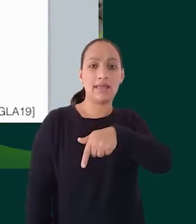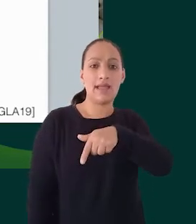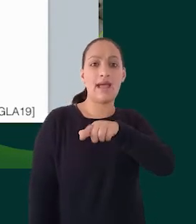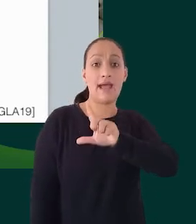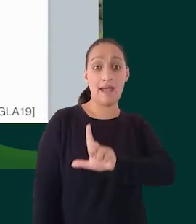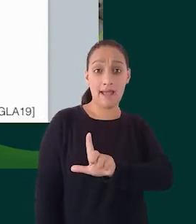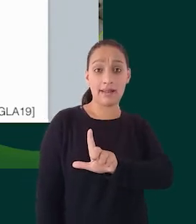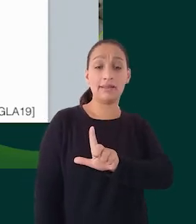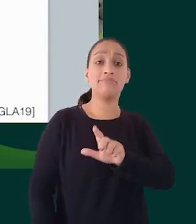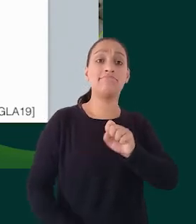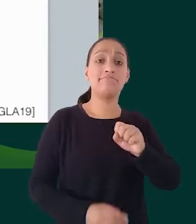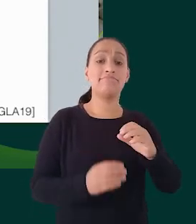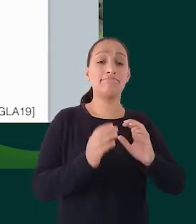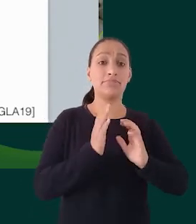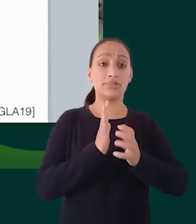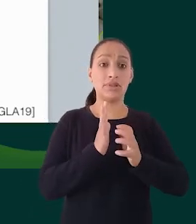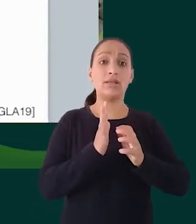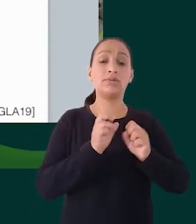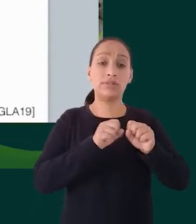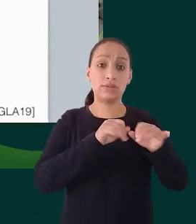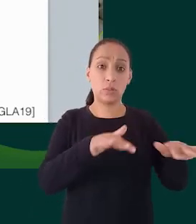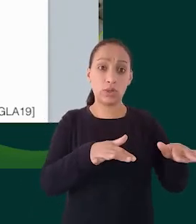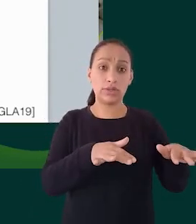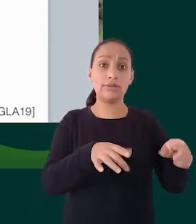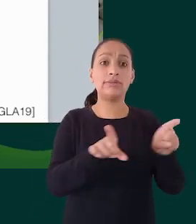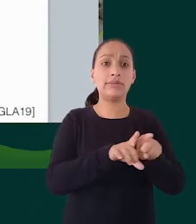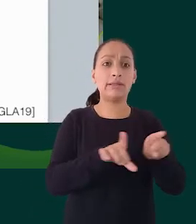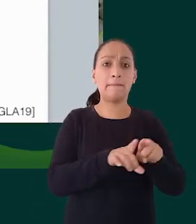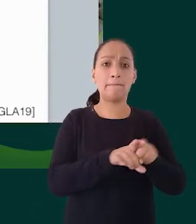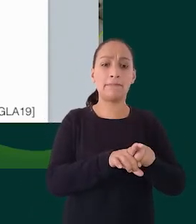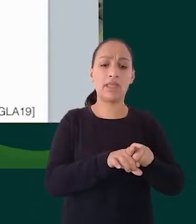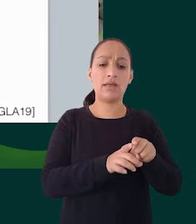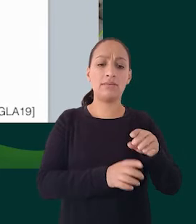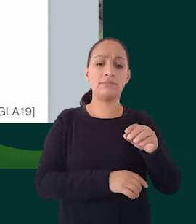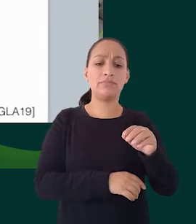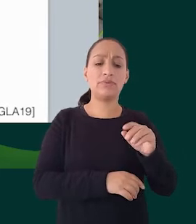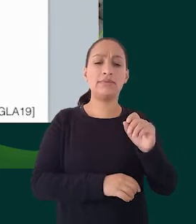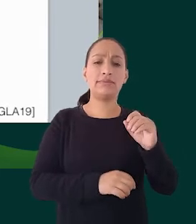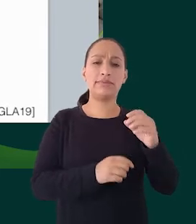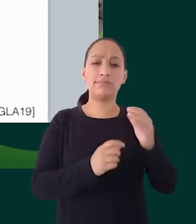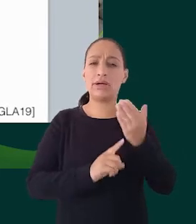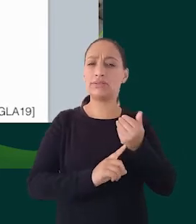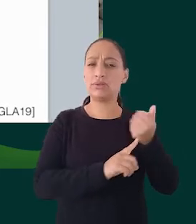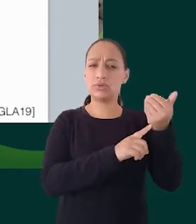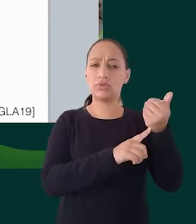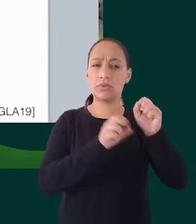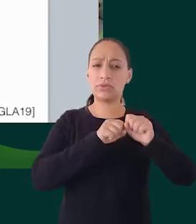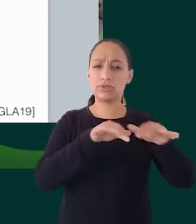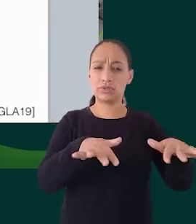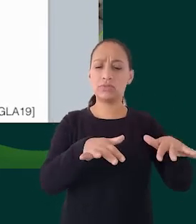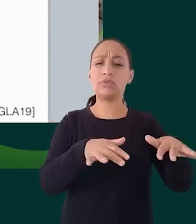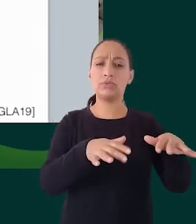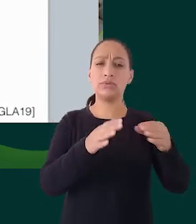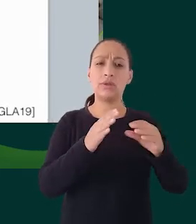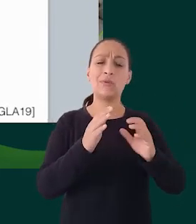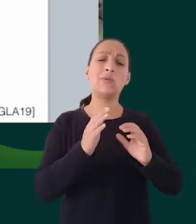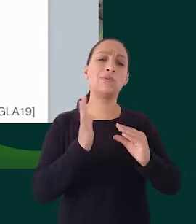relacionais distribuídos, Apache Spark, que é uma tecnologia para distribuir esses dados e